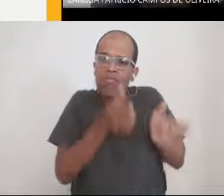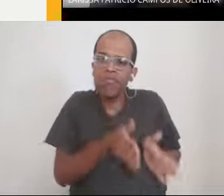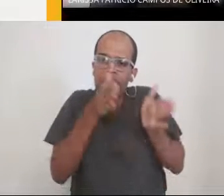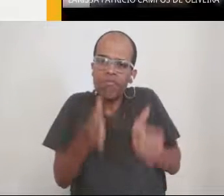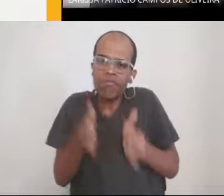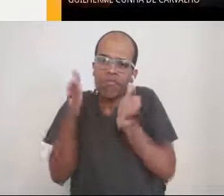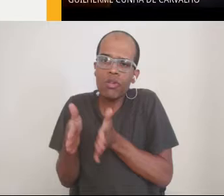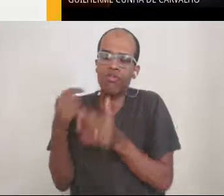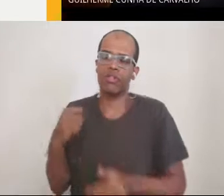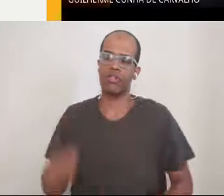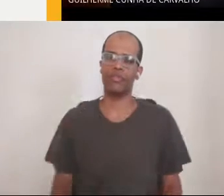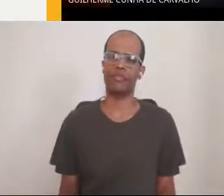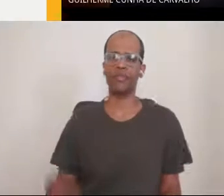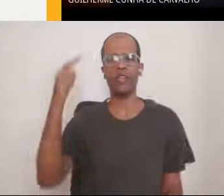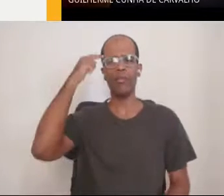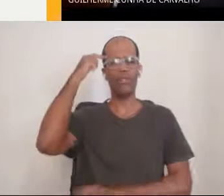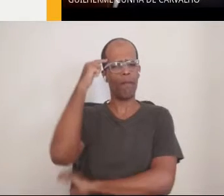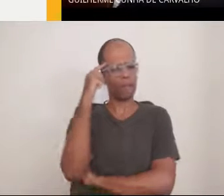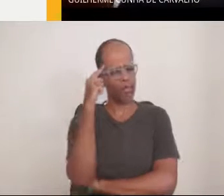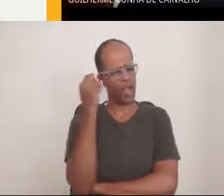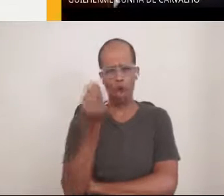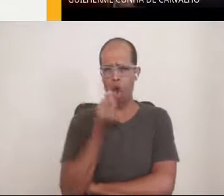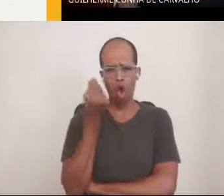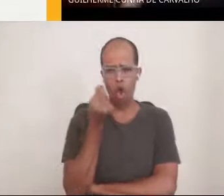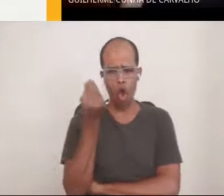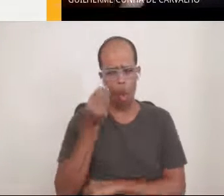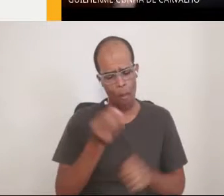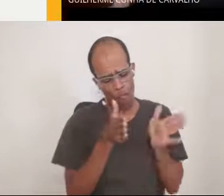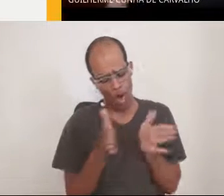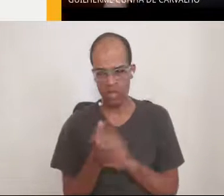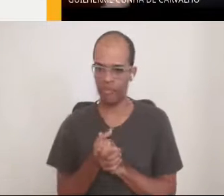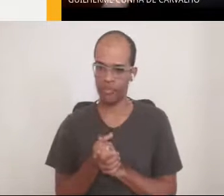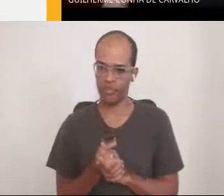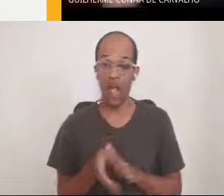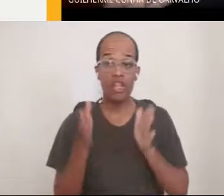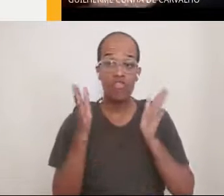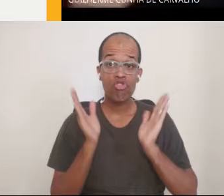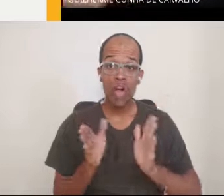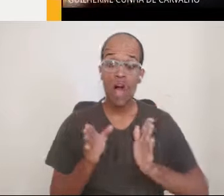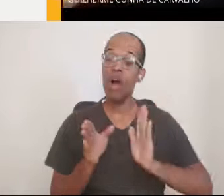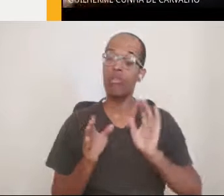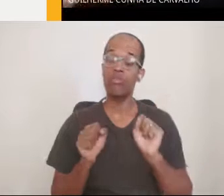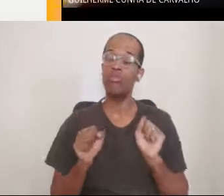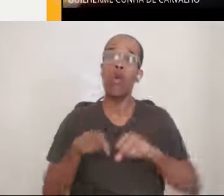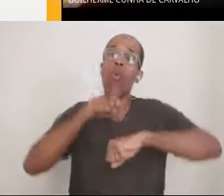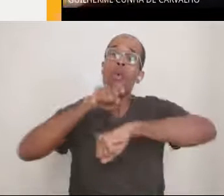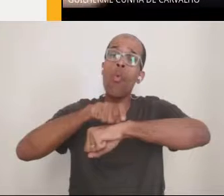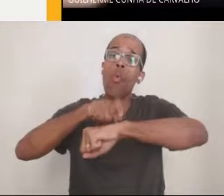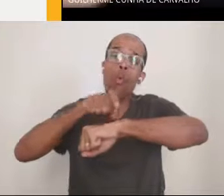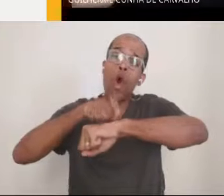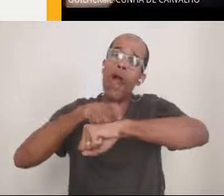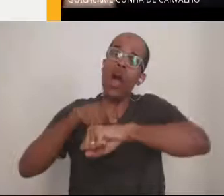organização. Isso, e aí você pensa assim, como que eu vou organizar? Gente, já vamos utilizar o próprio horário que o